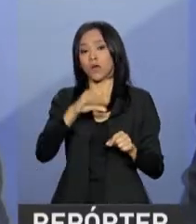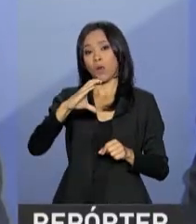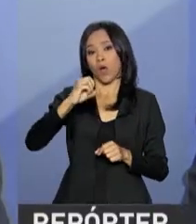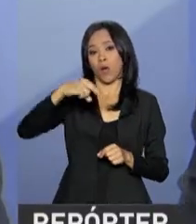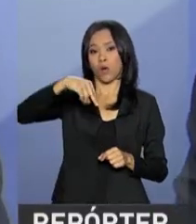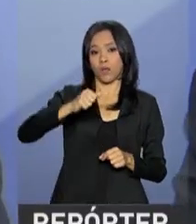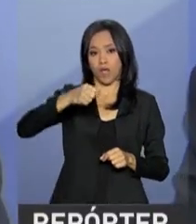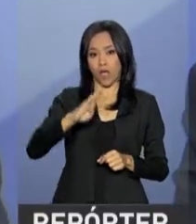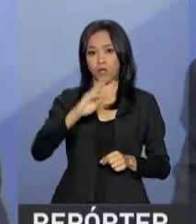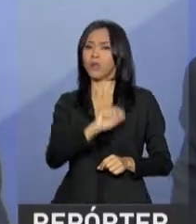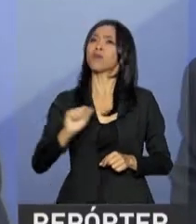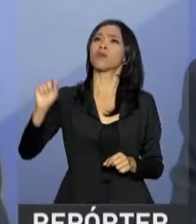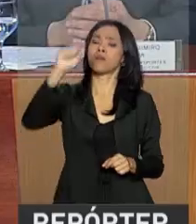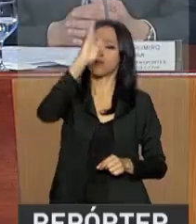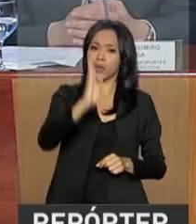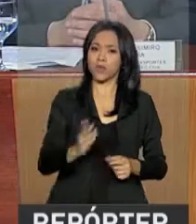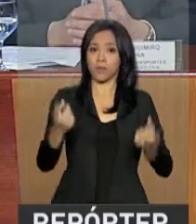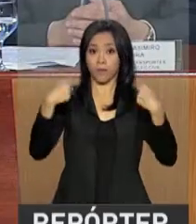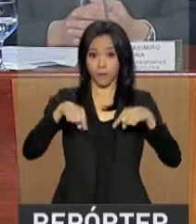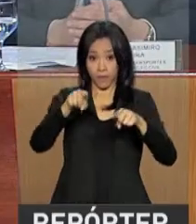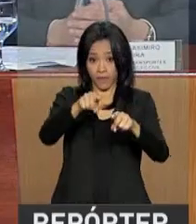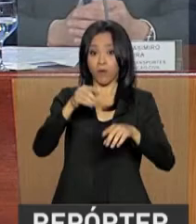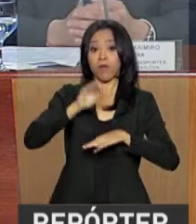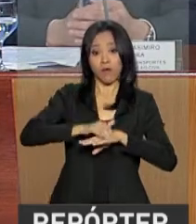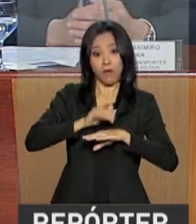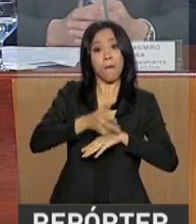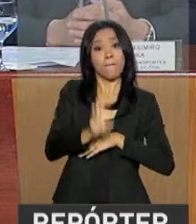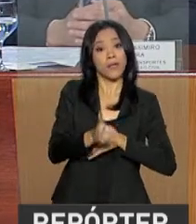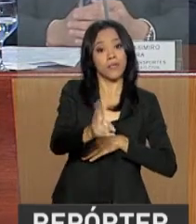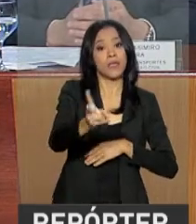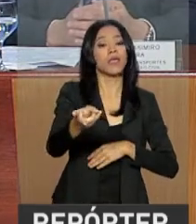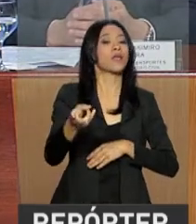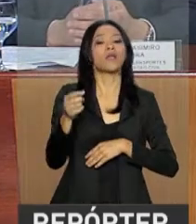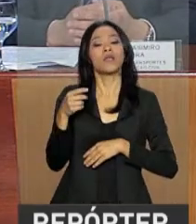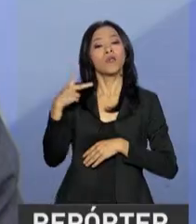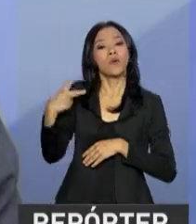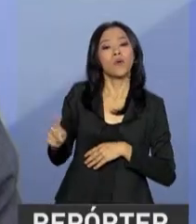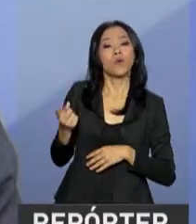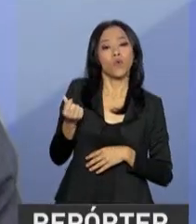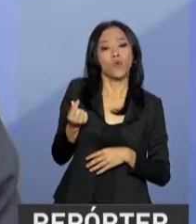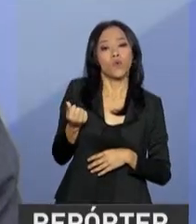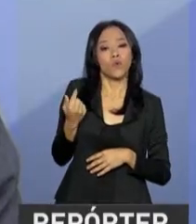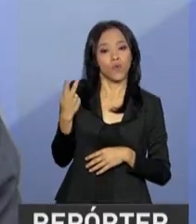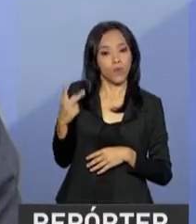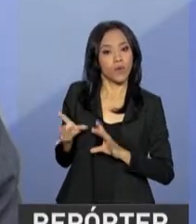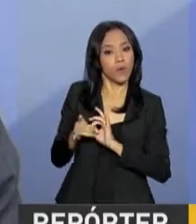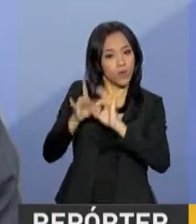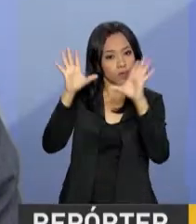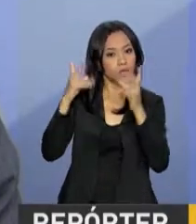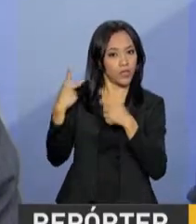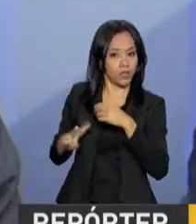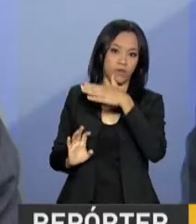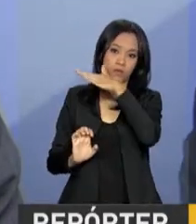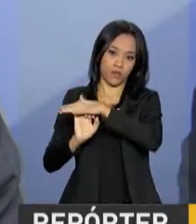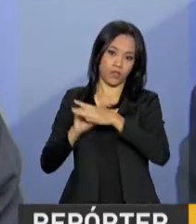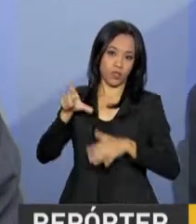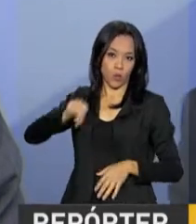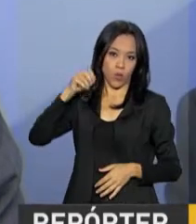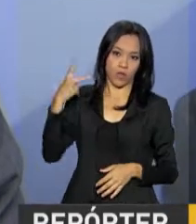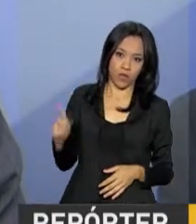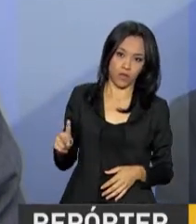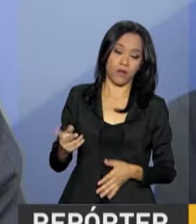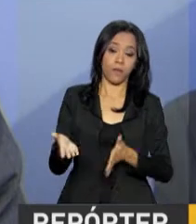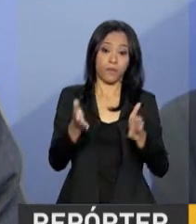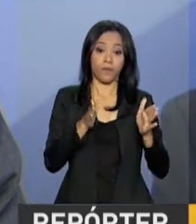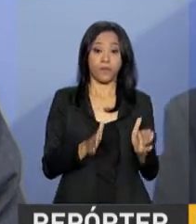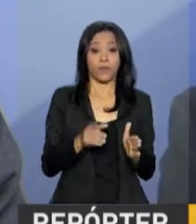da Fazenda, o acordo mantém a autonomia e a política de preços da Petrobras. O preço ele ficará